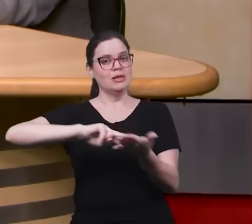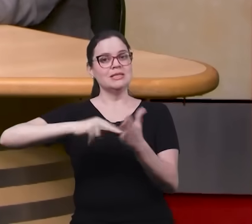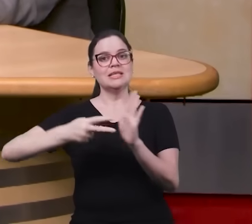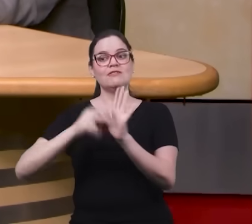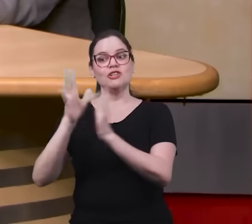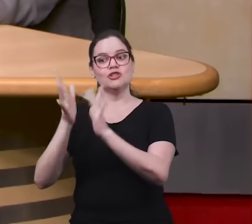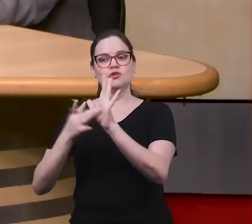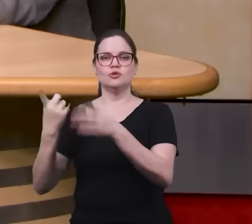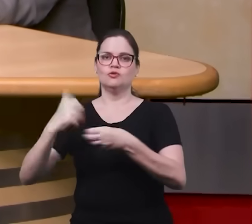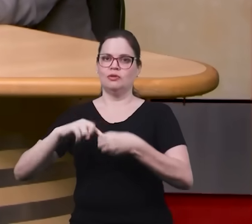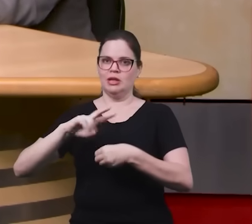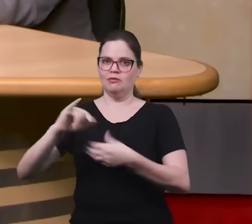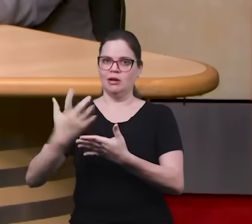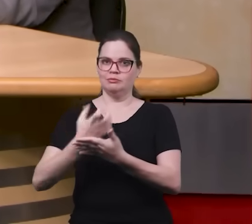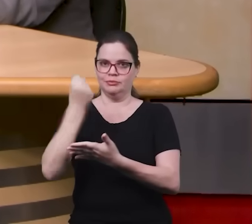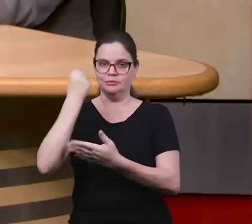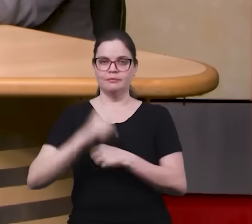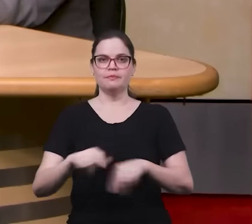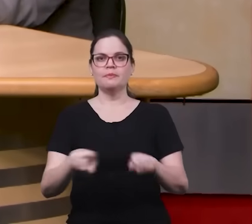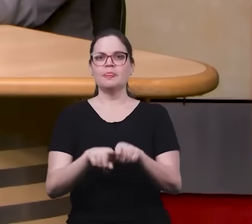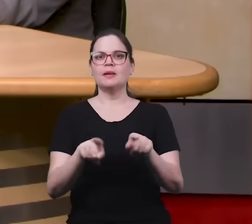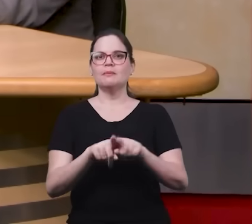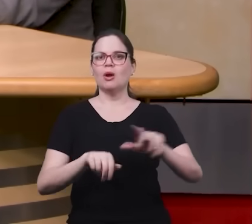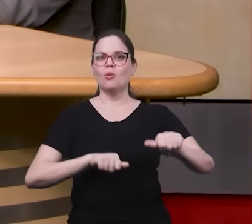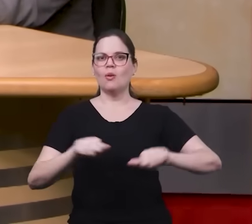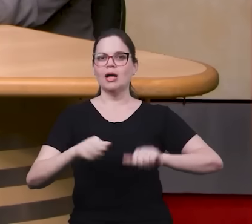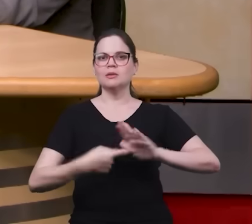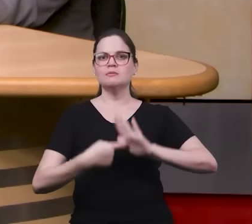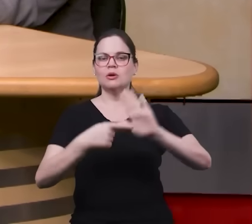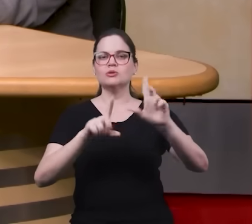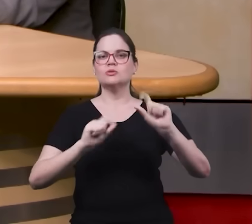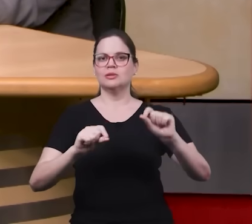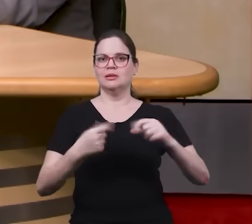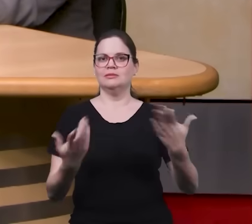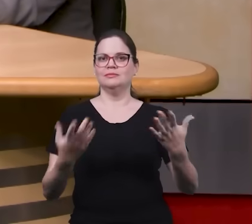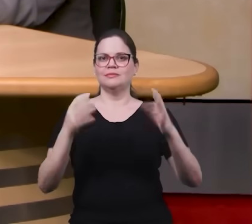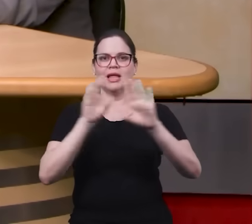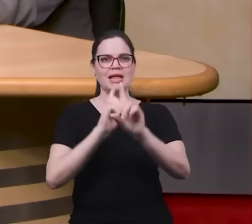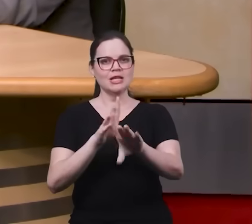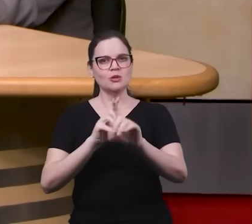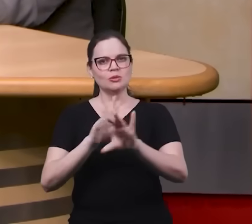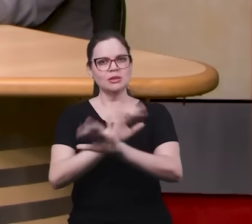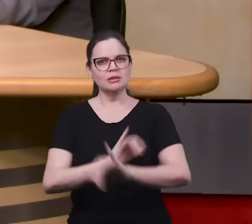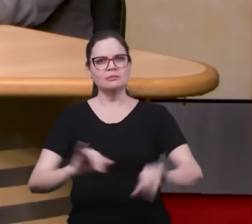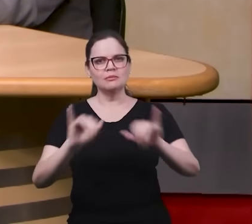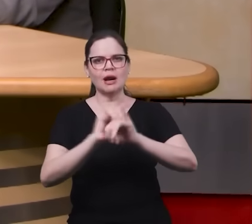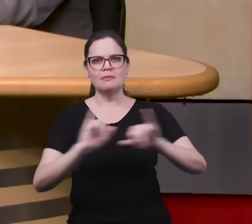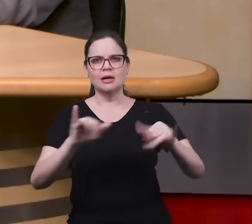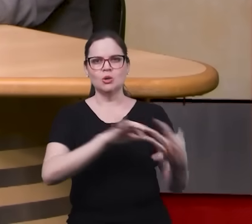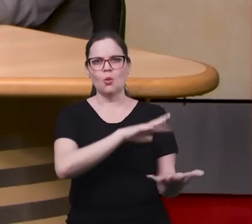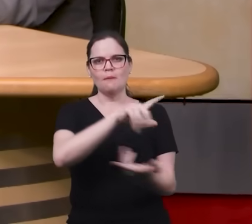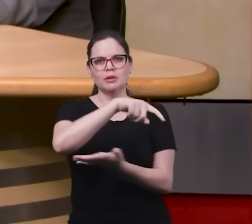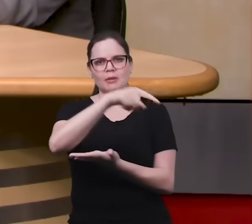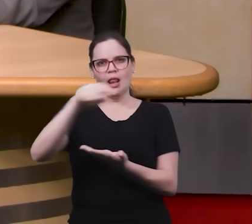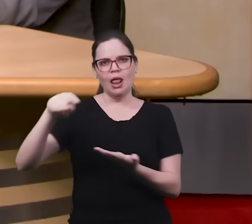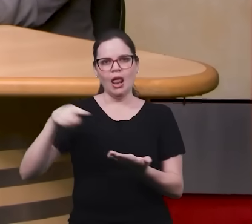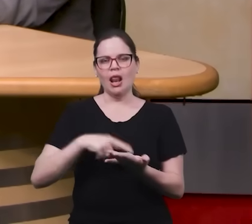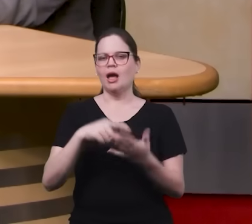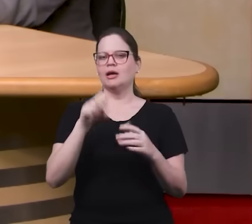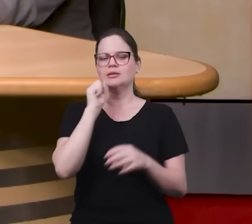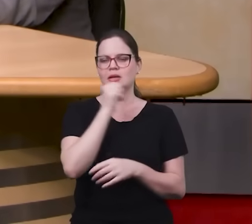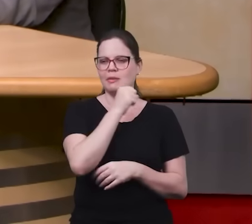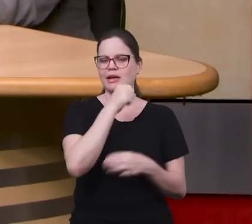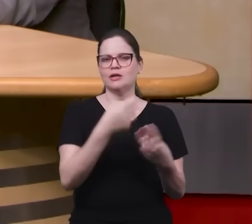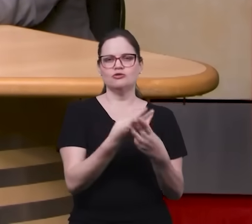também no início de Atos diz assim: e esse evangelho será, né, até os confins da terra, né?